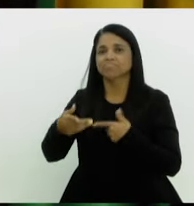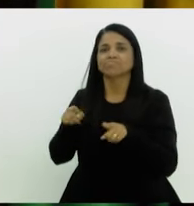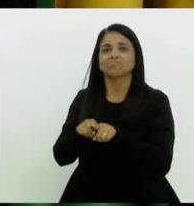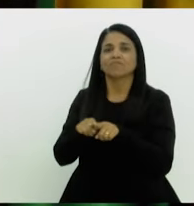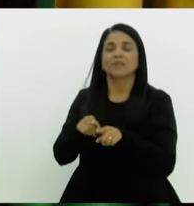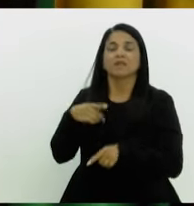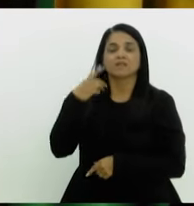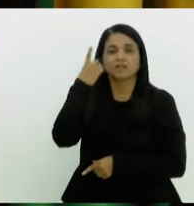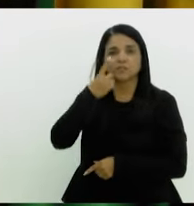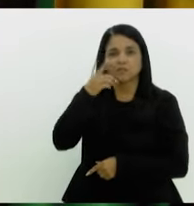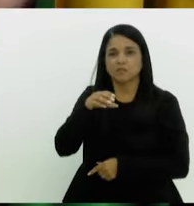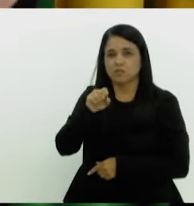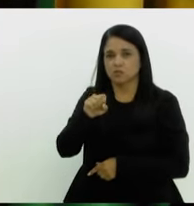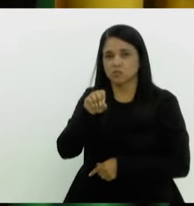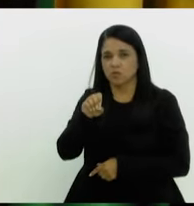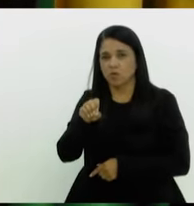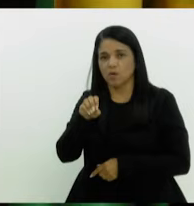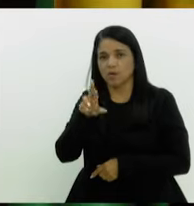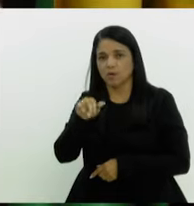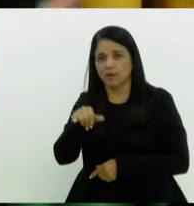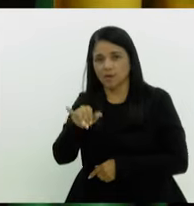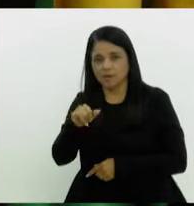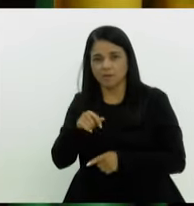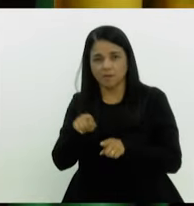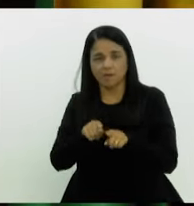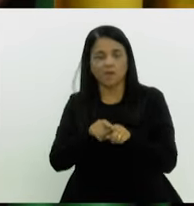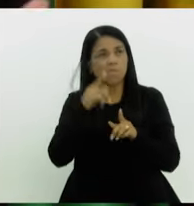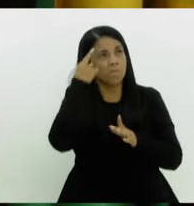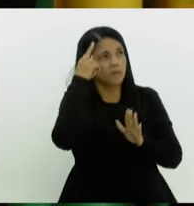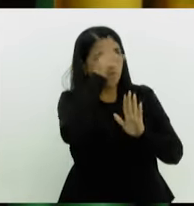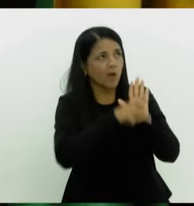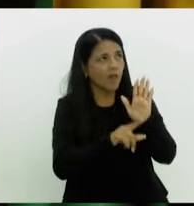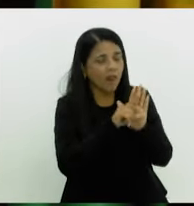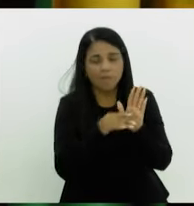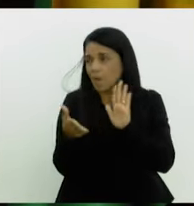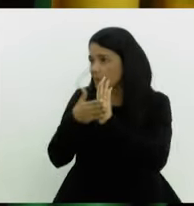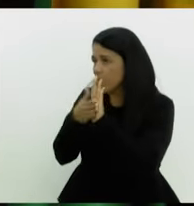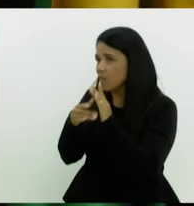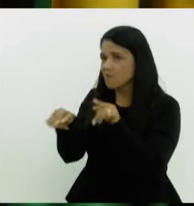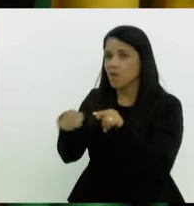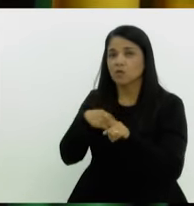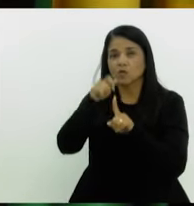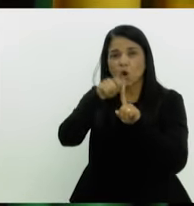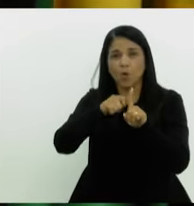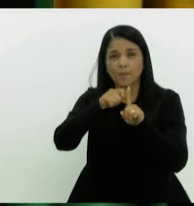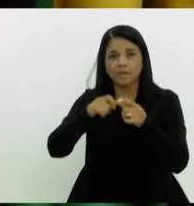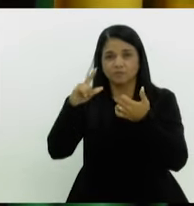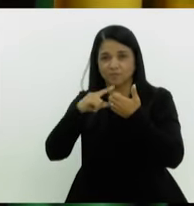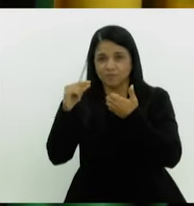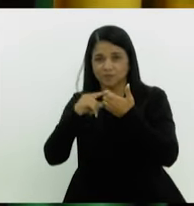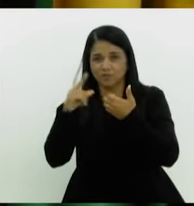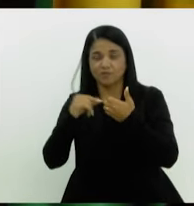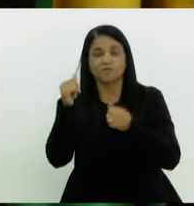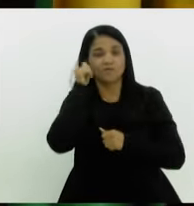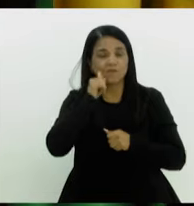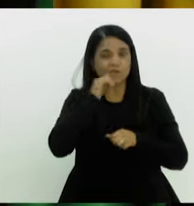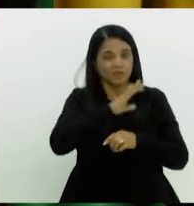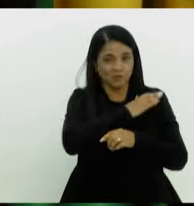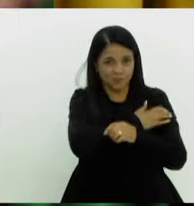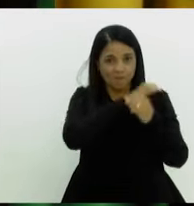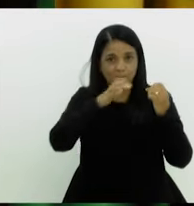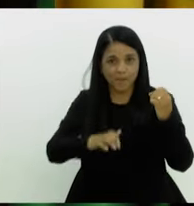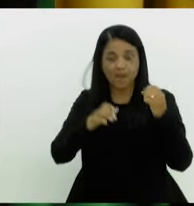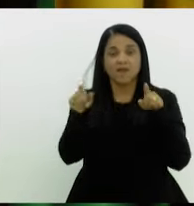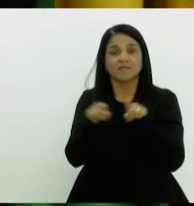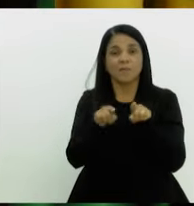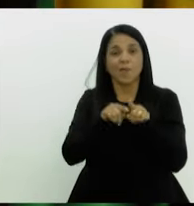também a gente pensa em alguns projetos de lei propõe a ela como foi no caso do mês do empreendedorismo feminino no nosso estado criamos o